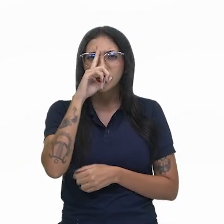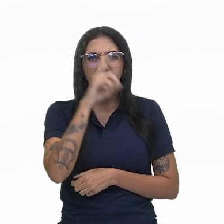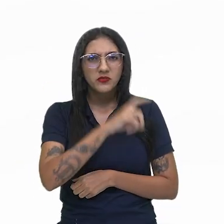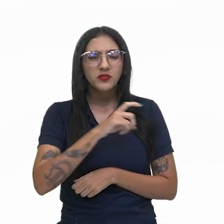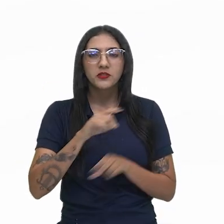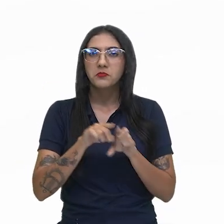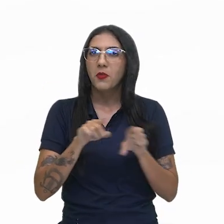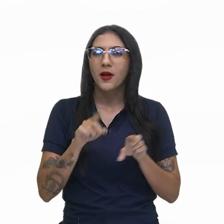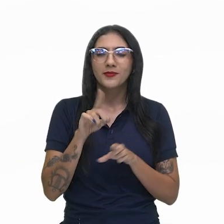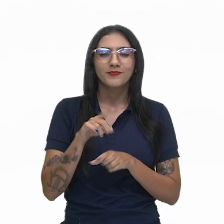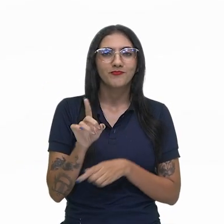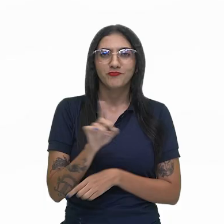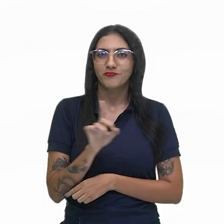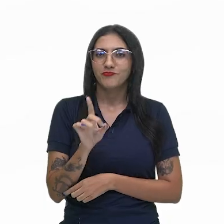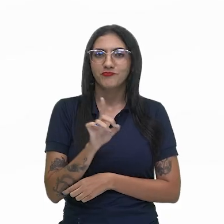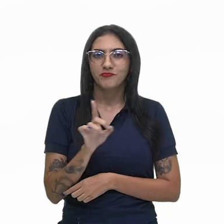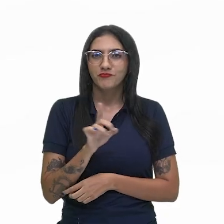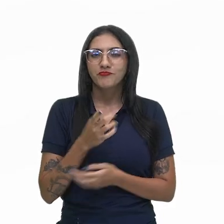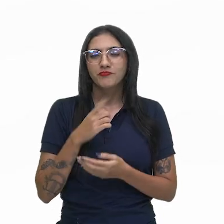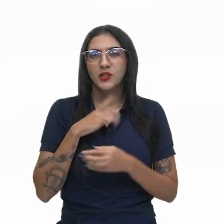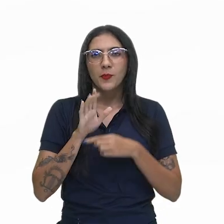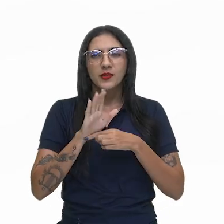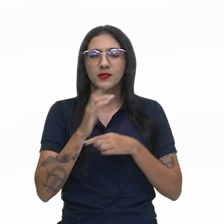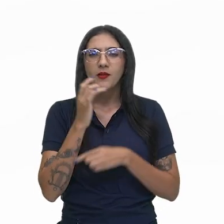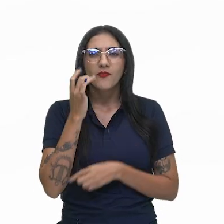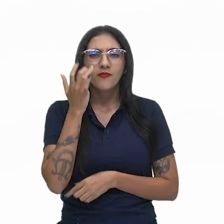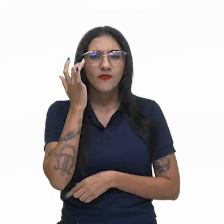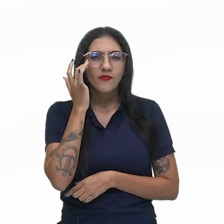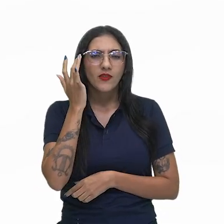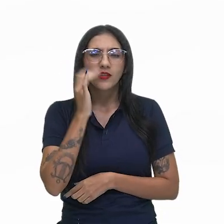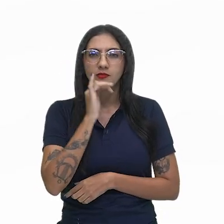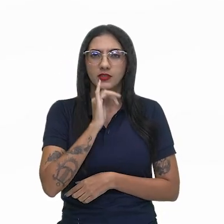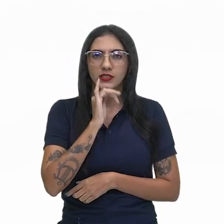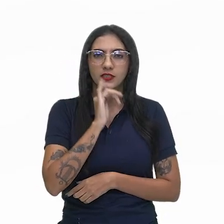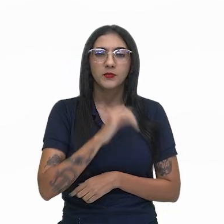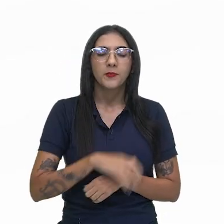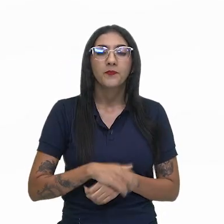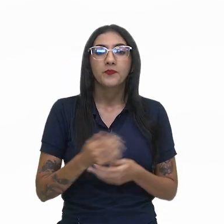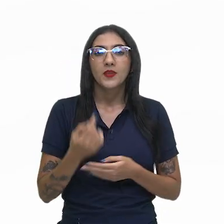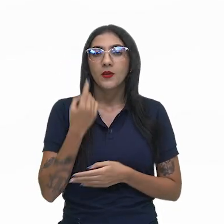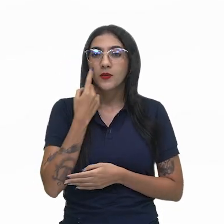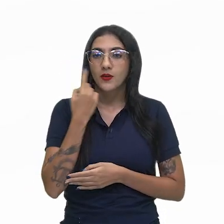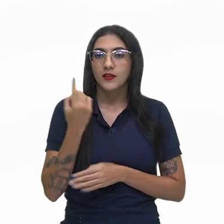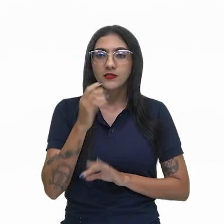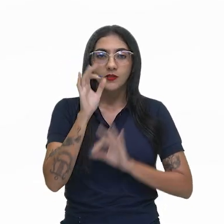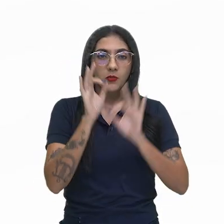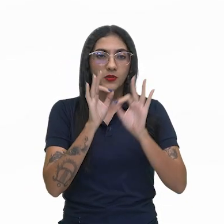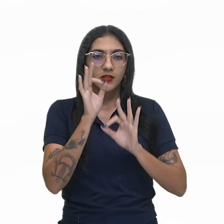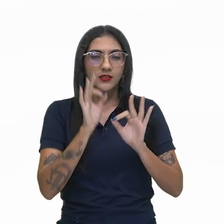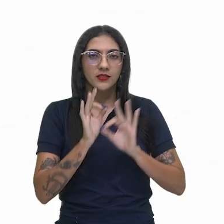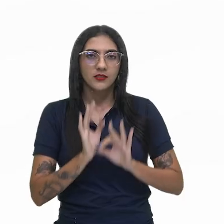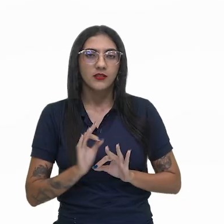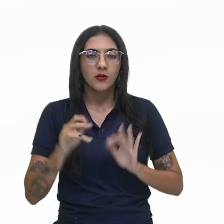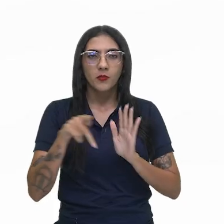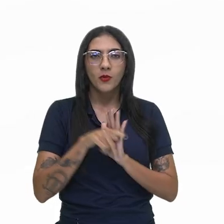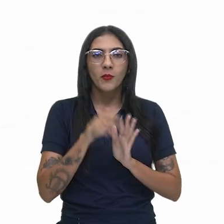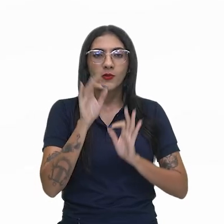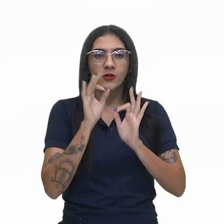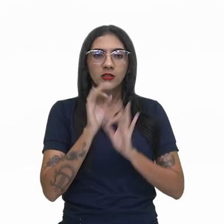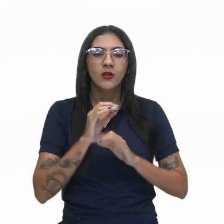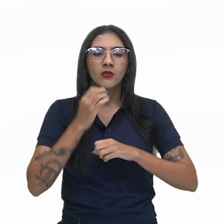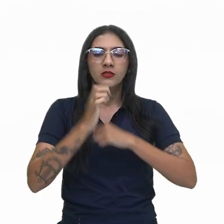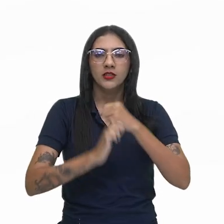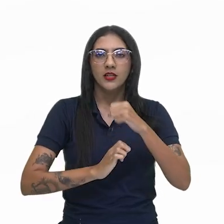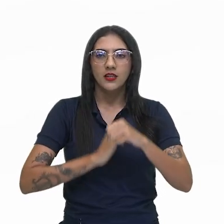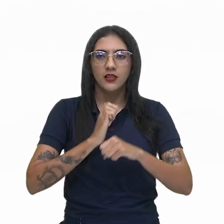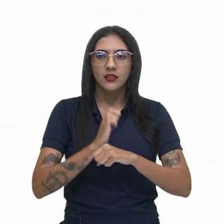tão difícil assim, que eu vou mostrar com exemplos para vocês. Tá certo? Então, esse é o diagrama de distribuição eletrônica e